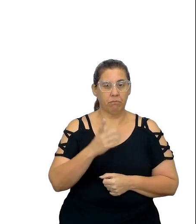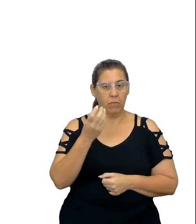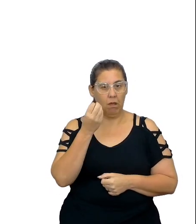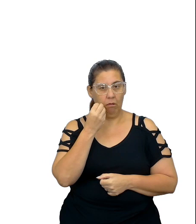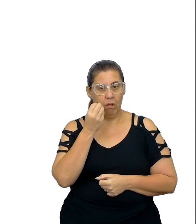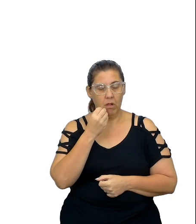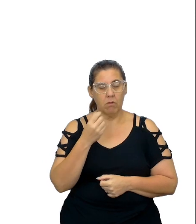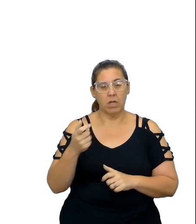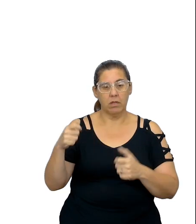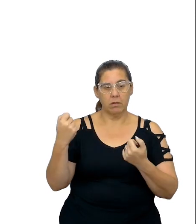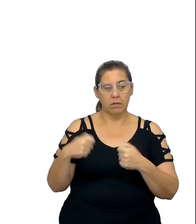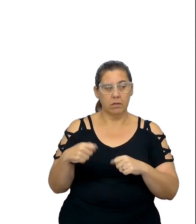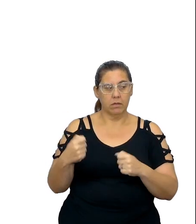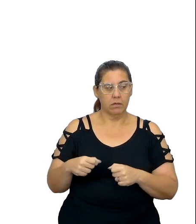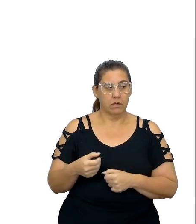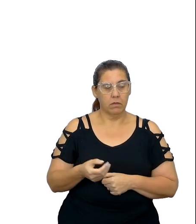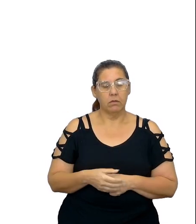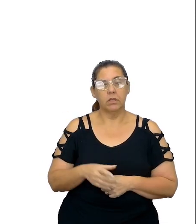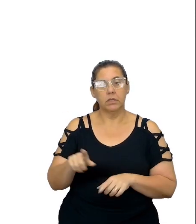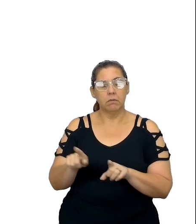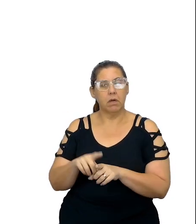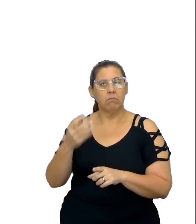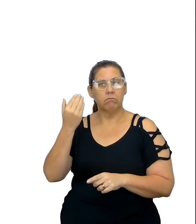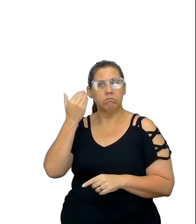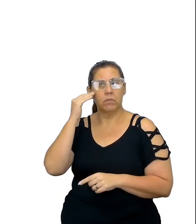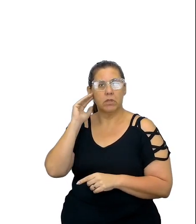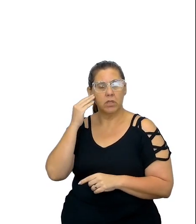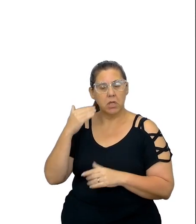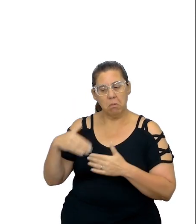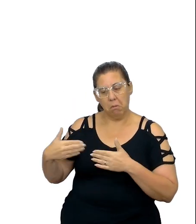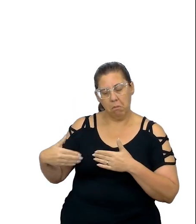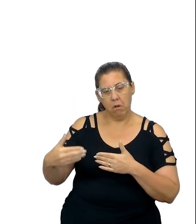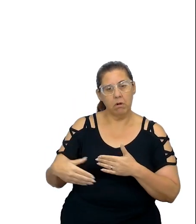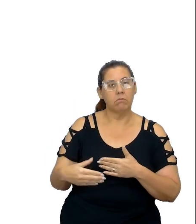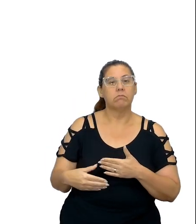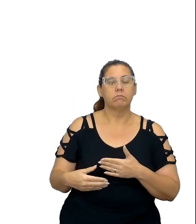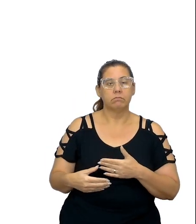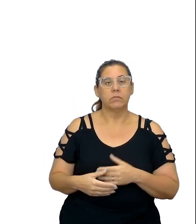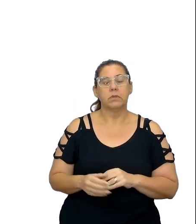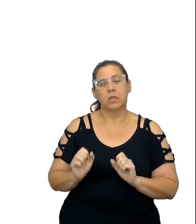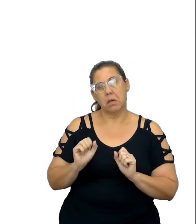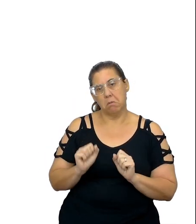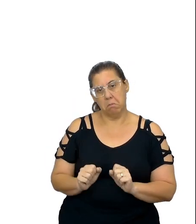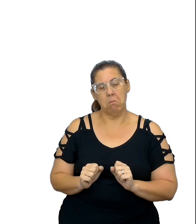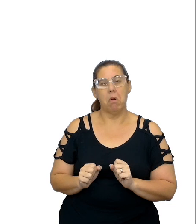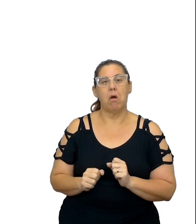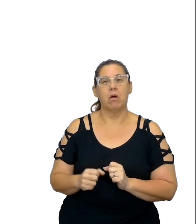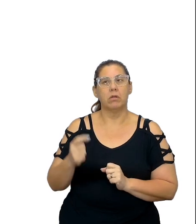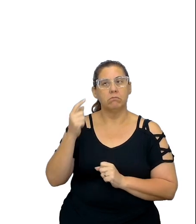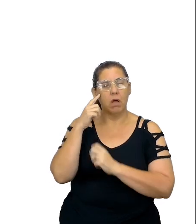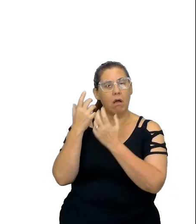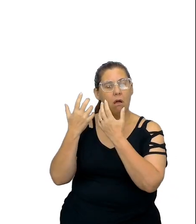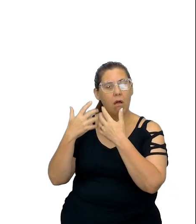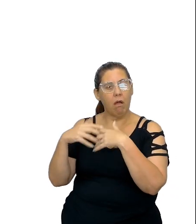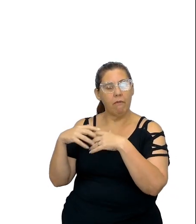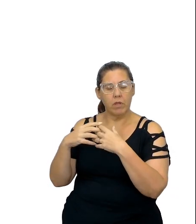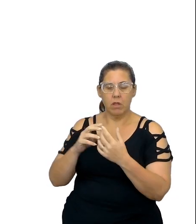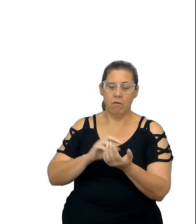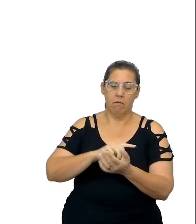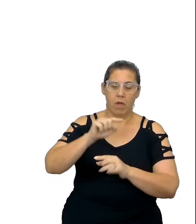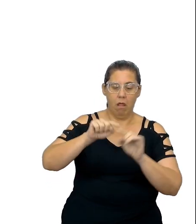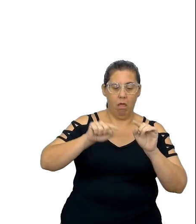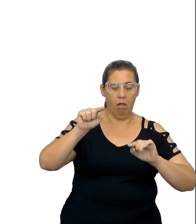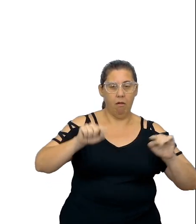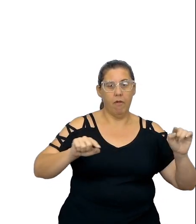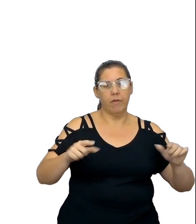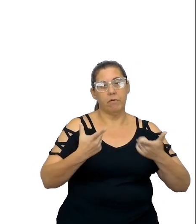necessidades deles, instigar também a compreensão de processos identitários, para que eles possam refletir acerca dessas variantes